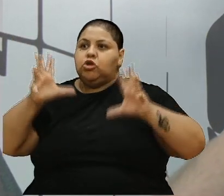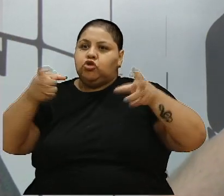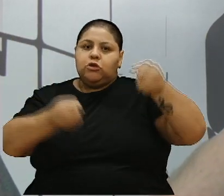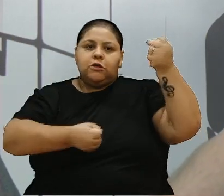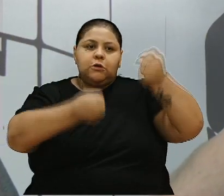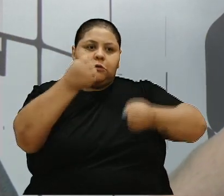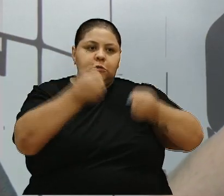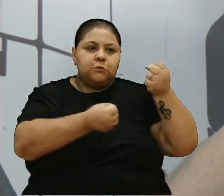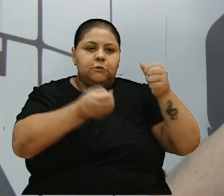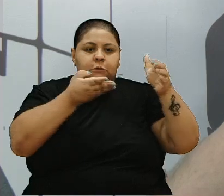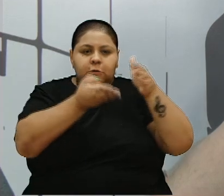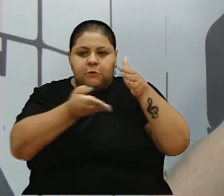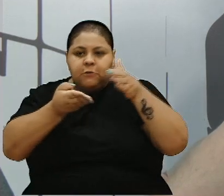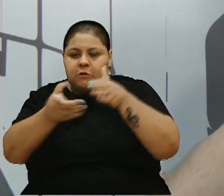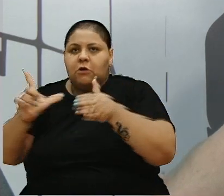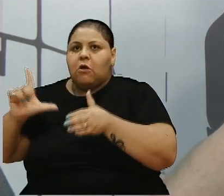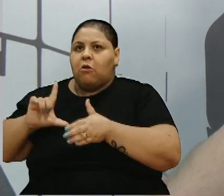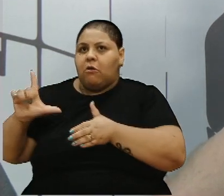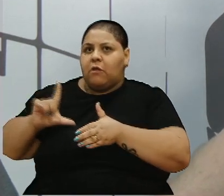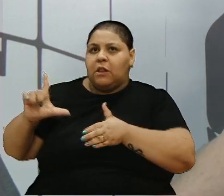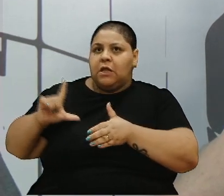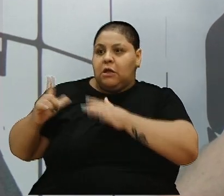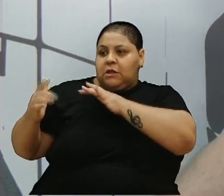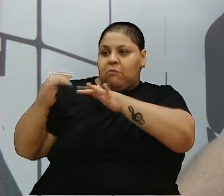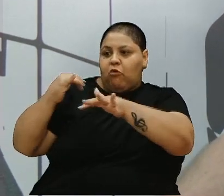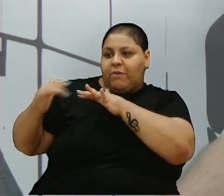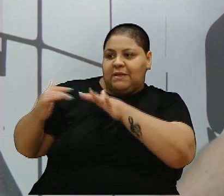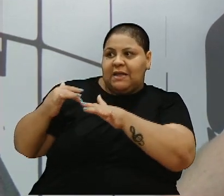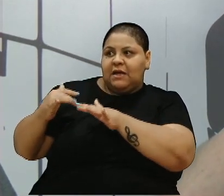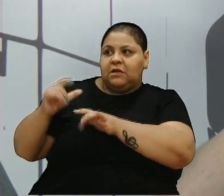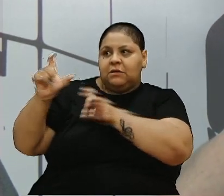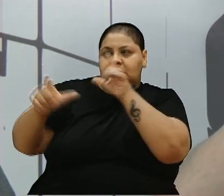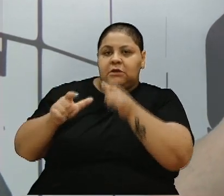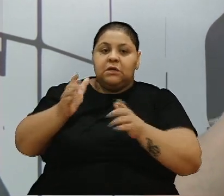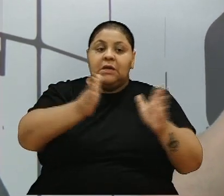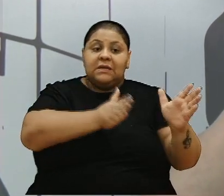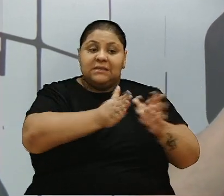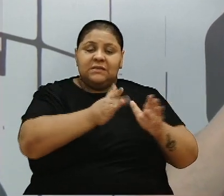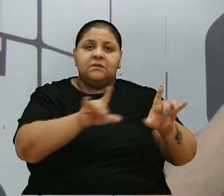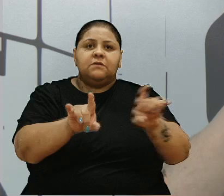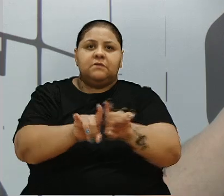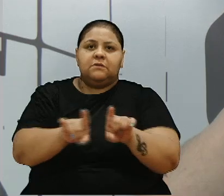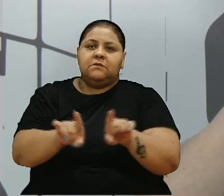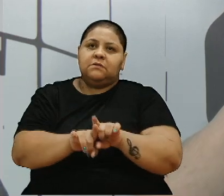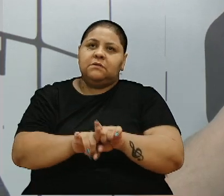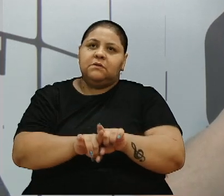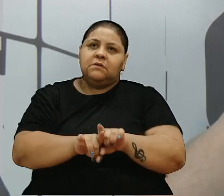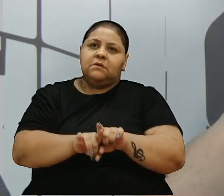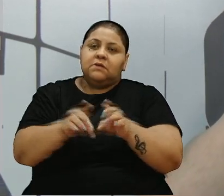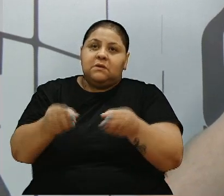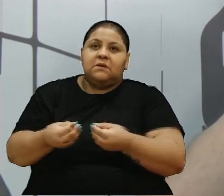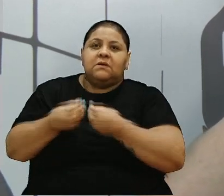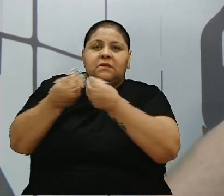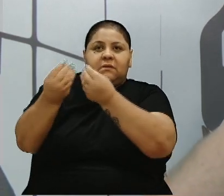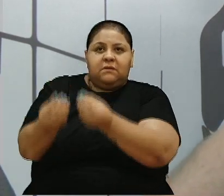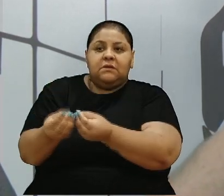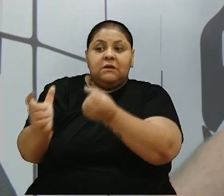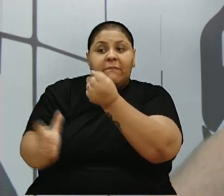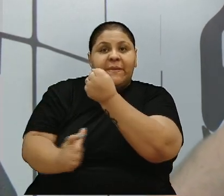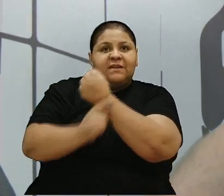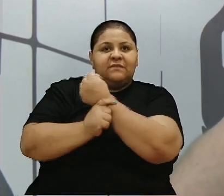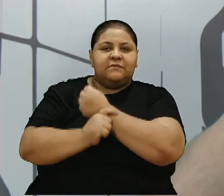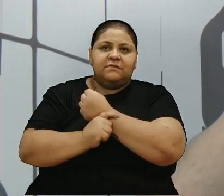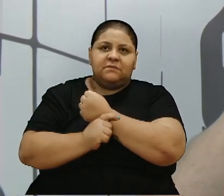ficar abarcadas. É um local que tem bastante mobilidade urbana, acessibilidade e também, em contrapartida, ofereceria